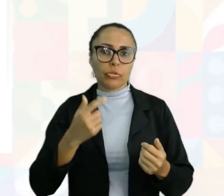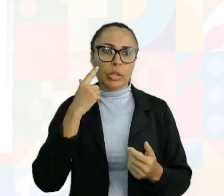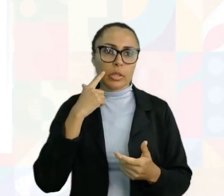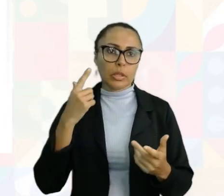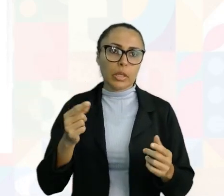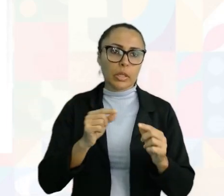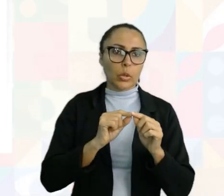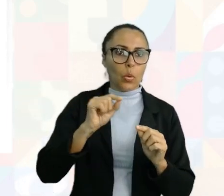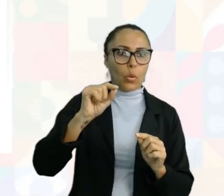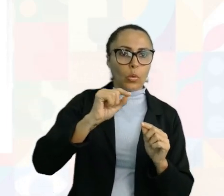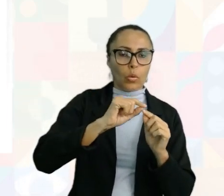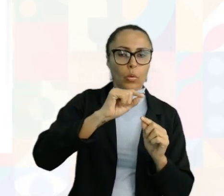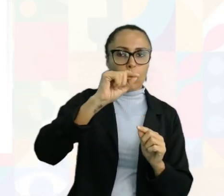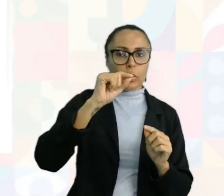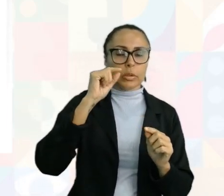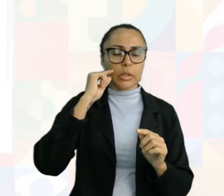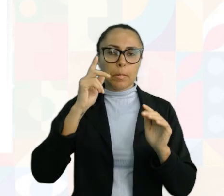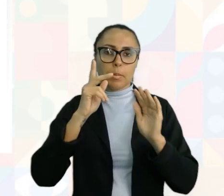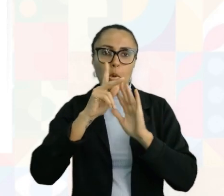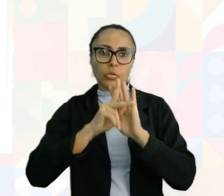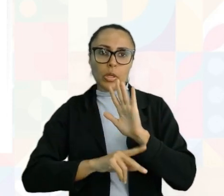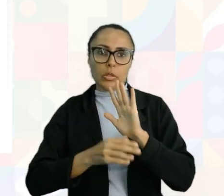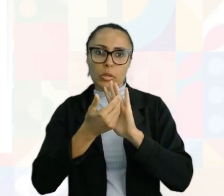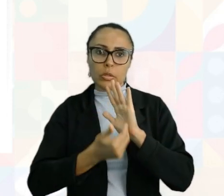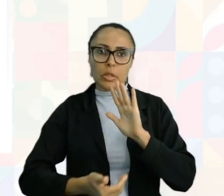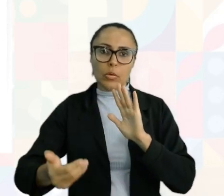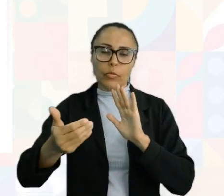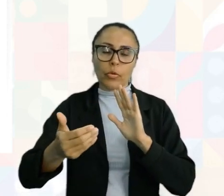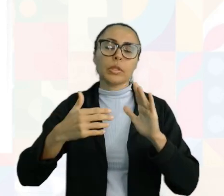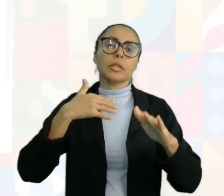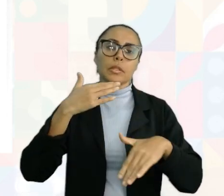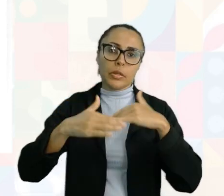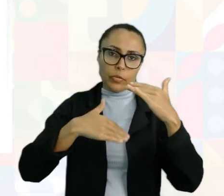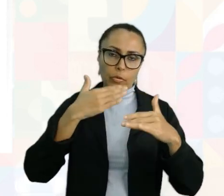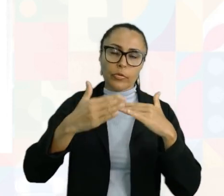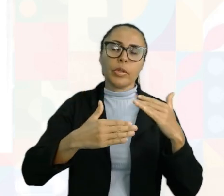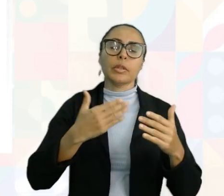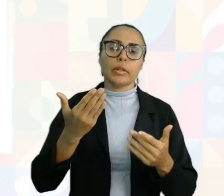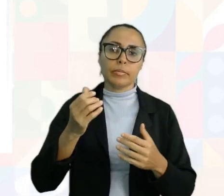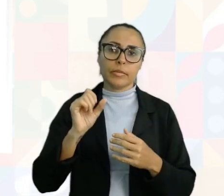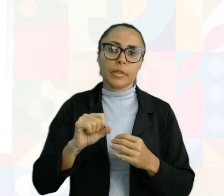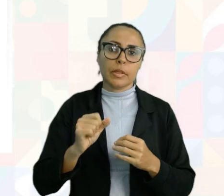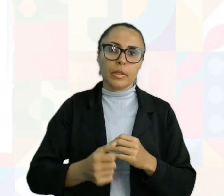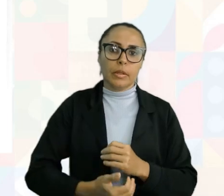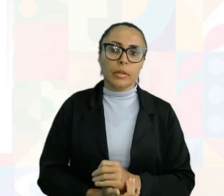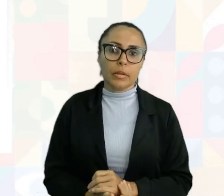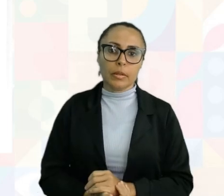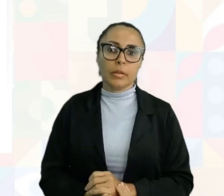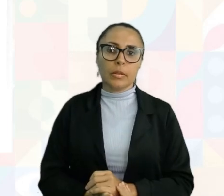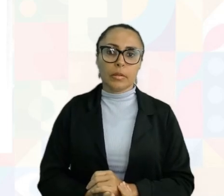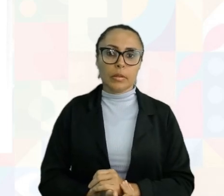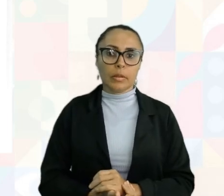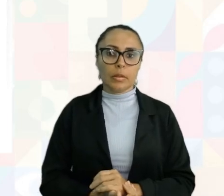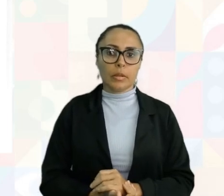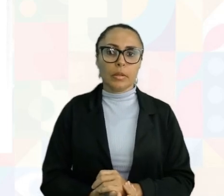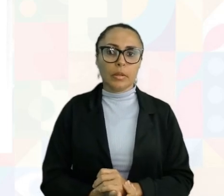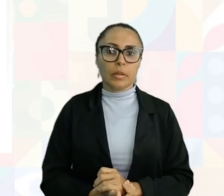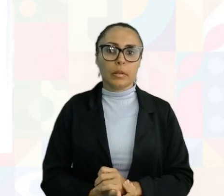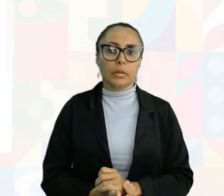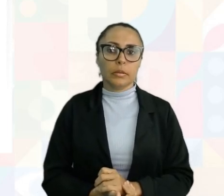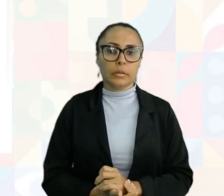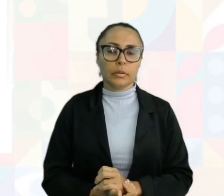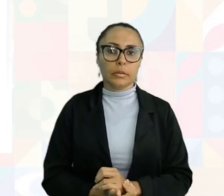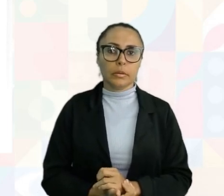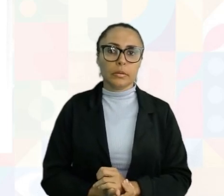corte, de vistas, de projeções, foi desenvolvido por Monge nesse livrinho aí, o Géométrie